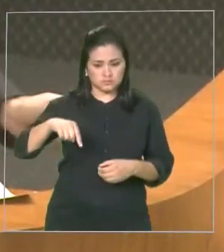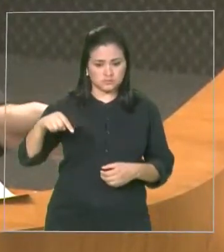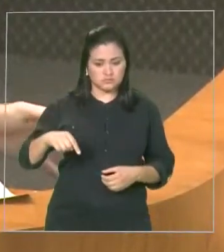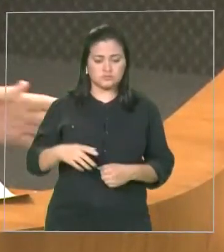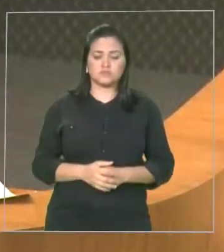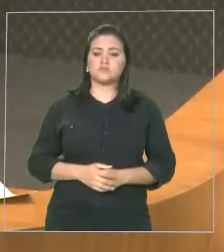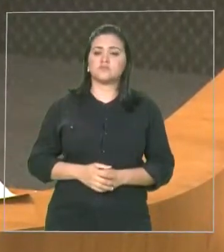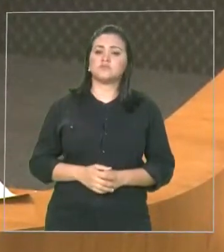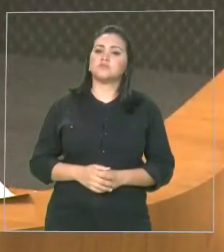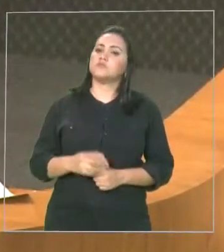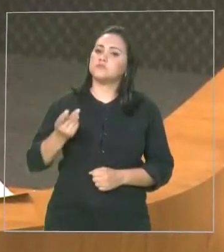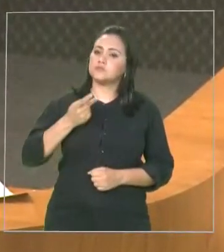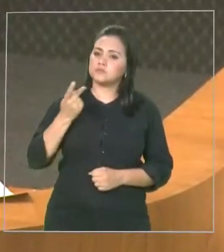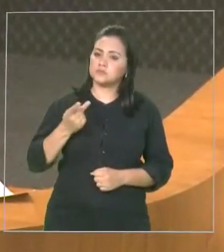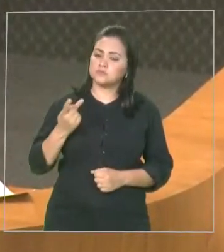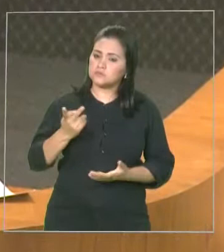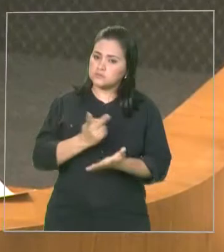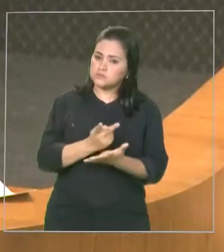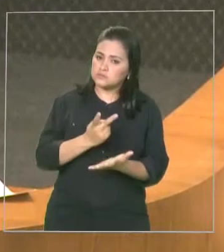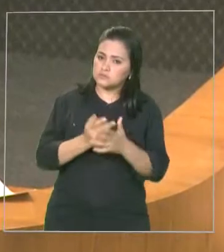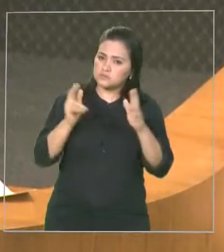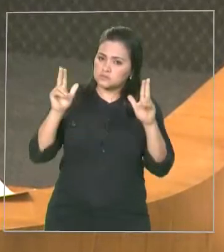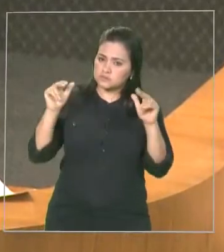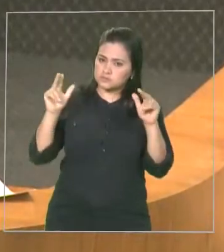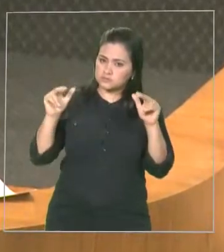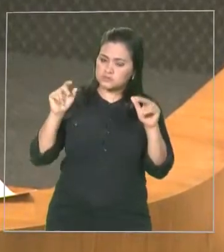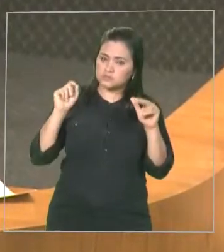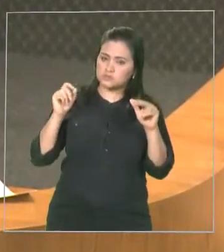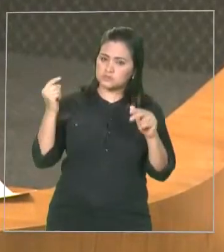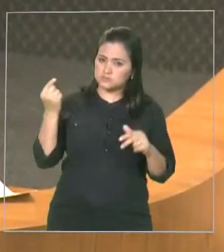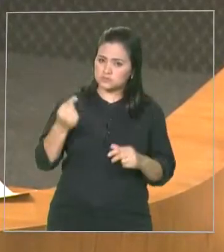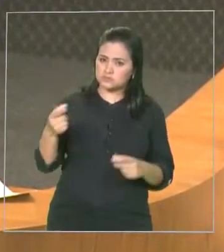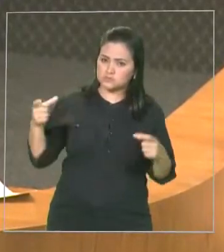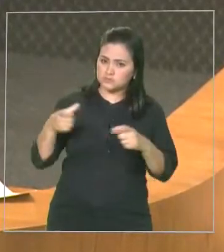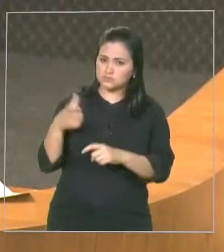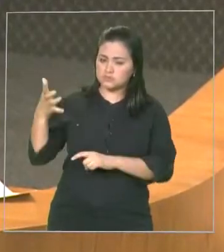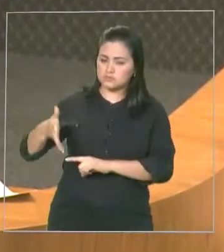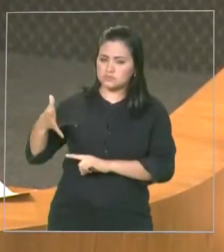do mesmo assunto que me fez estar aqui no pequeno expediente, perdão.